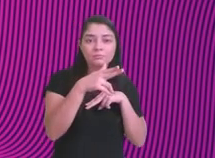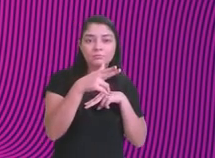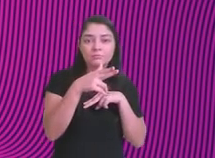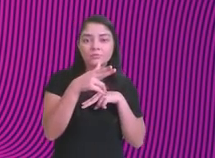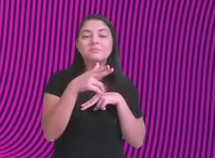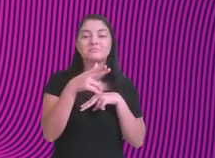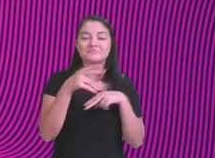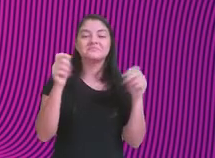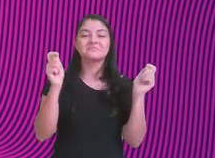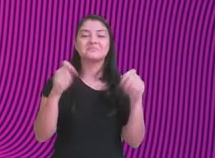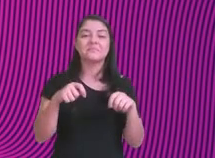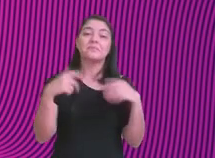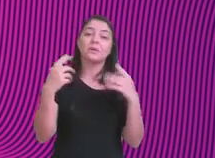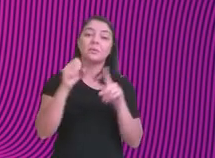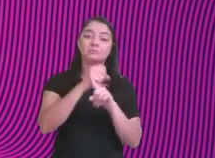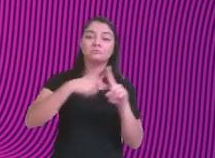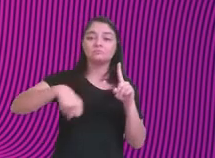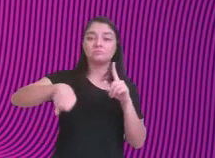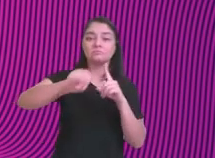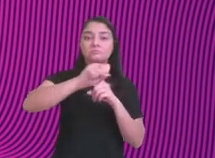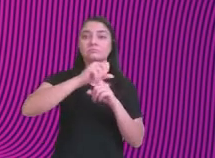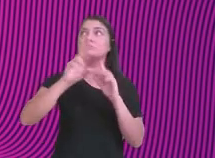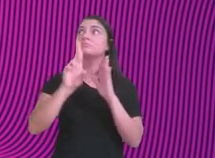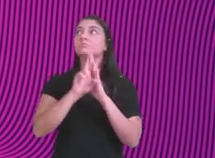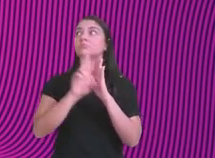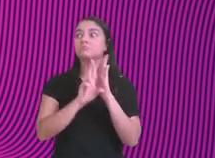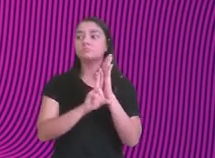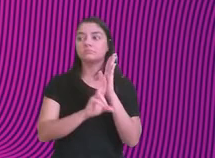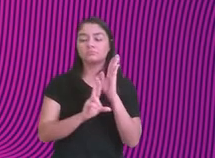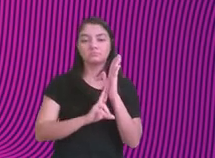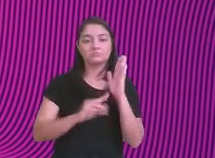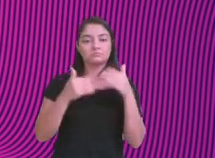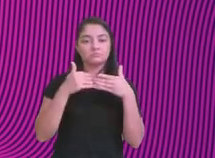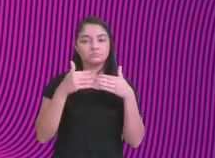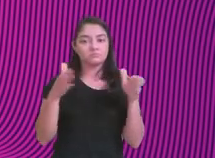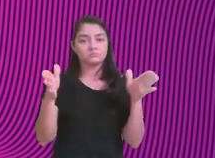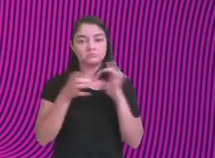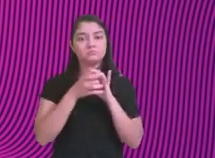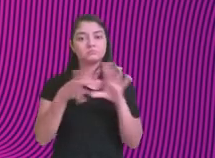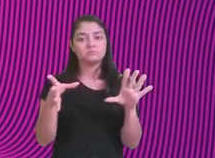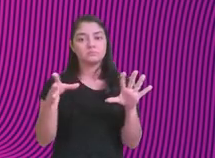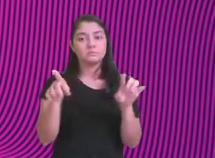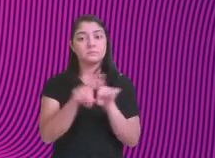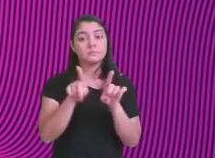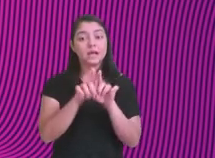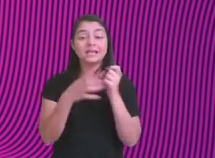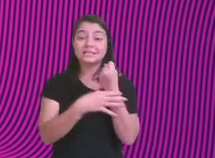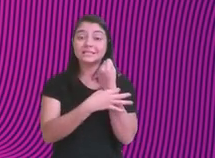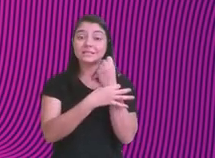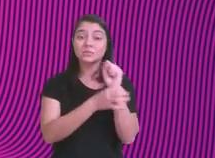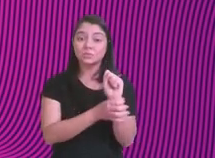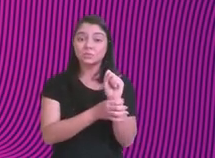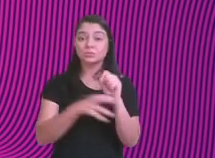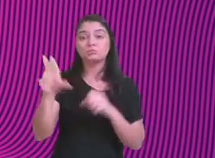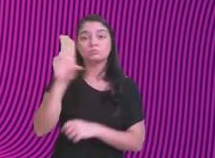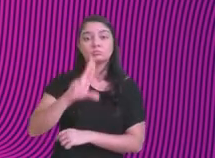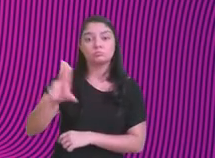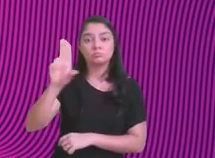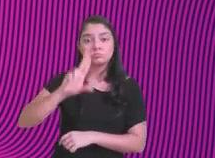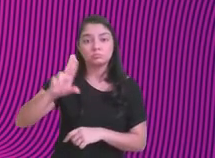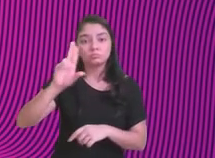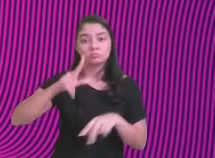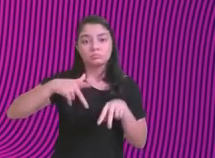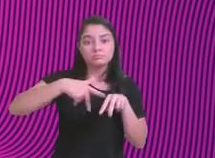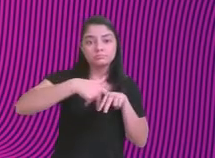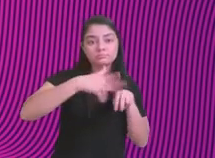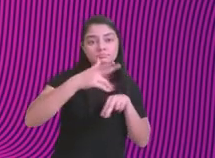regra. Então, isso é uma forma segura de nós disseminarmos a utilização da cirurgia